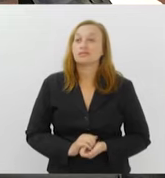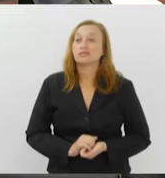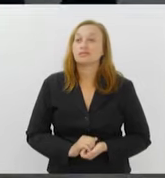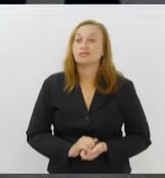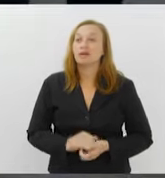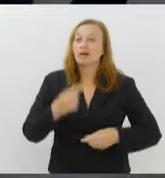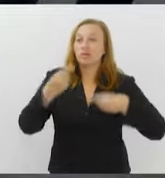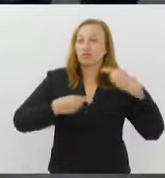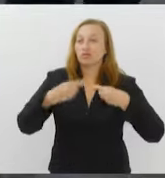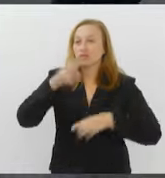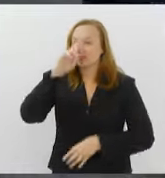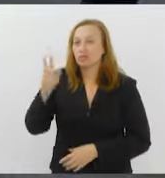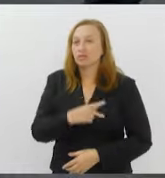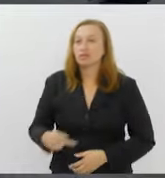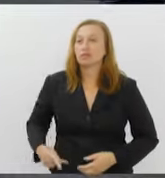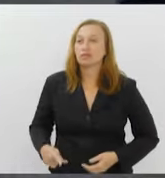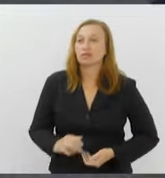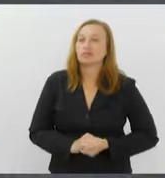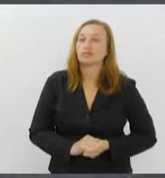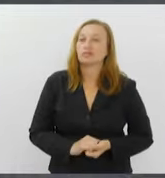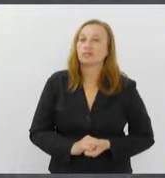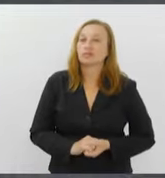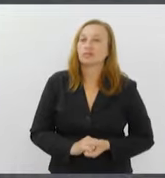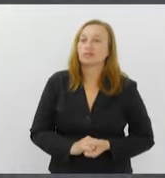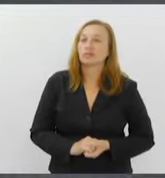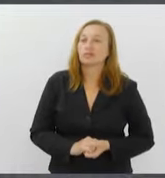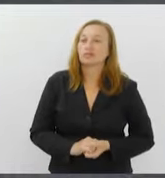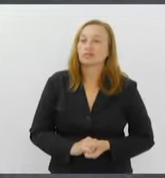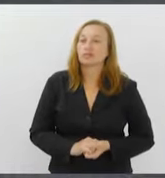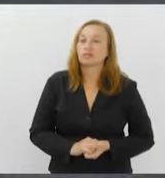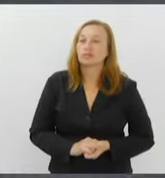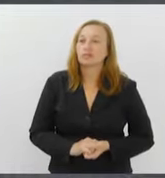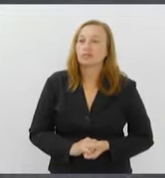Para discutir, senhor presidente. Por favor, por favor.